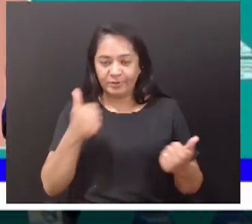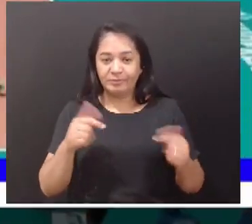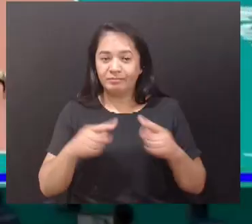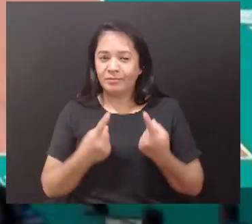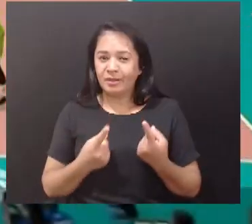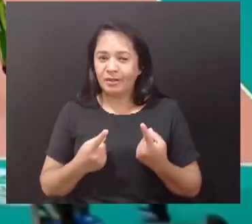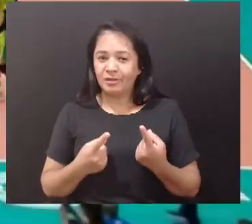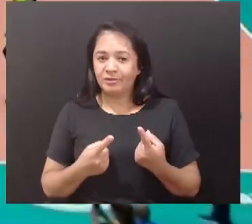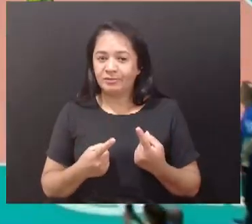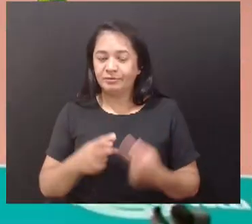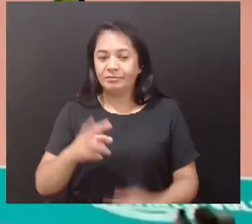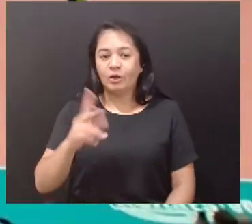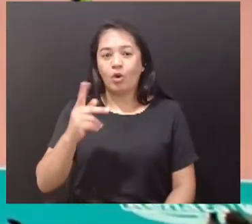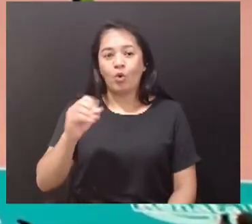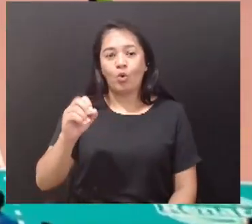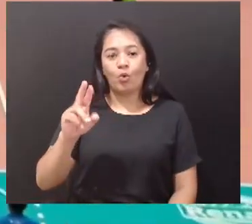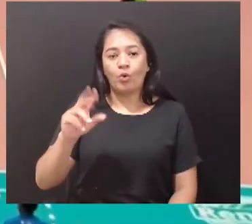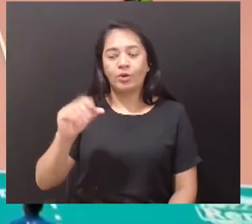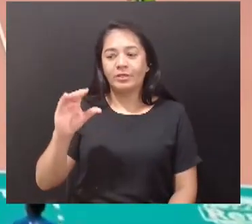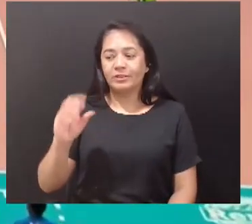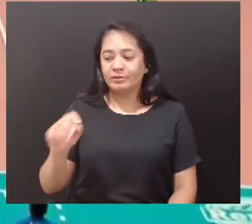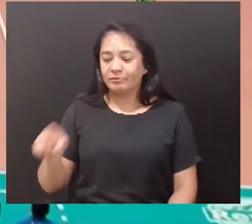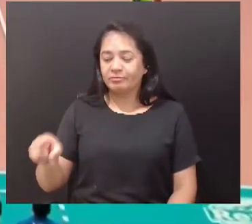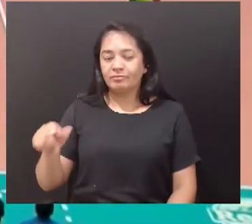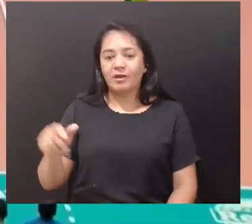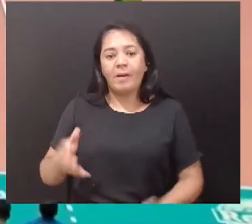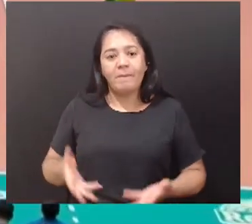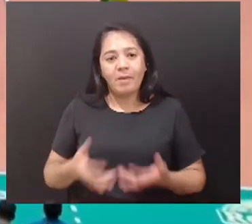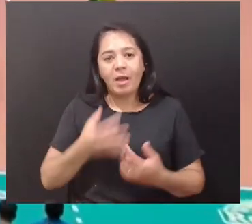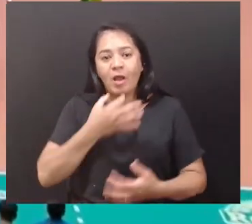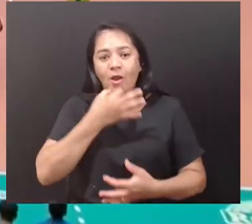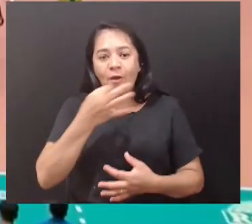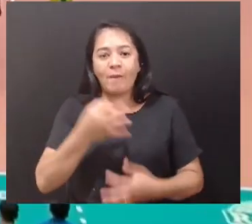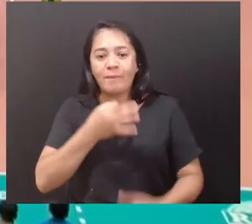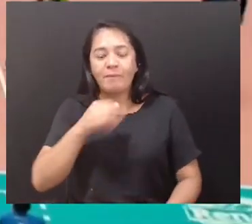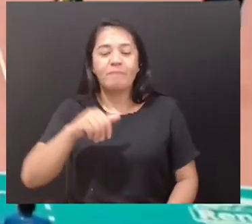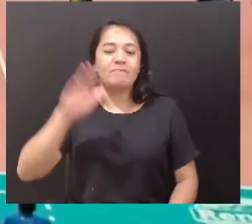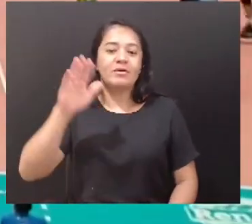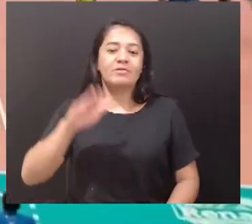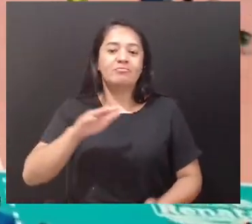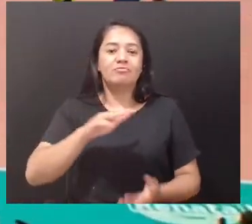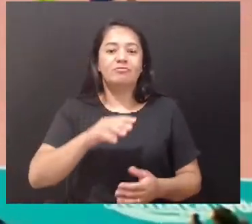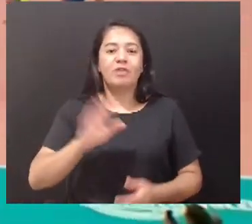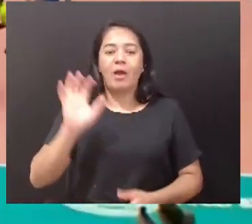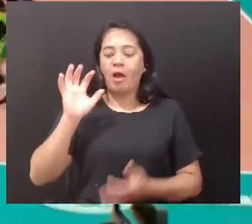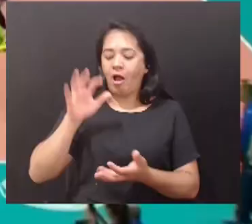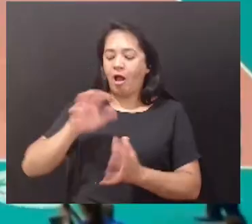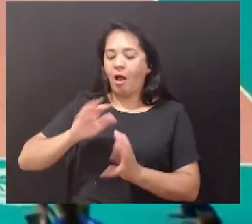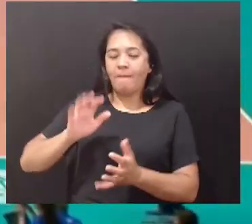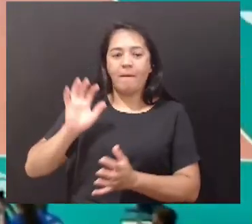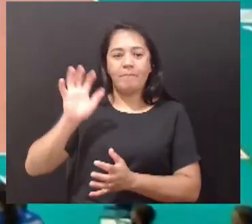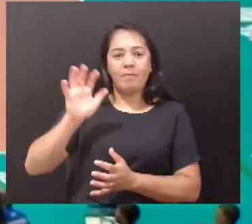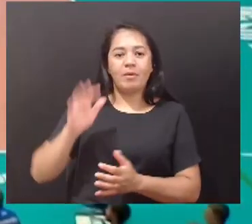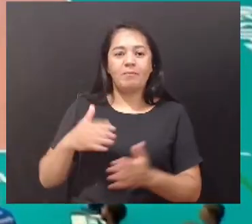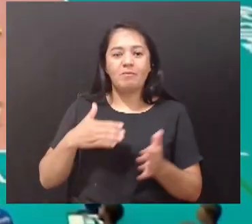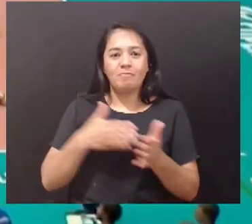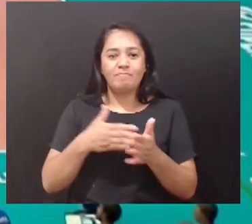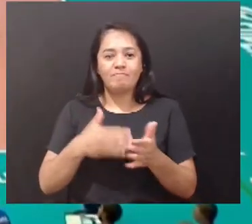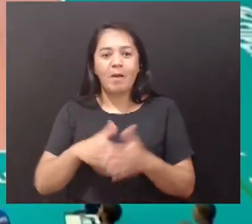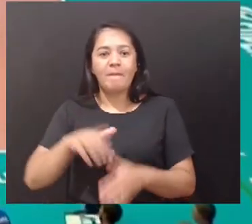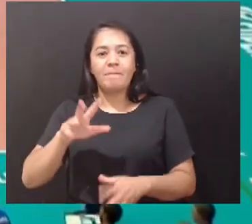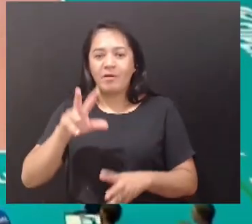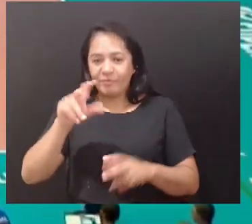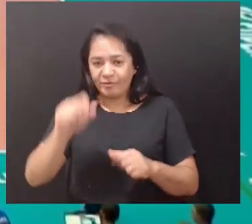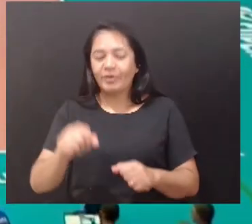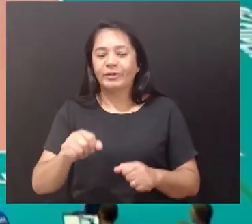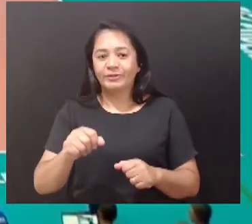optou por rodar a equipe, dando mais opções para o Bruninho distribuir a bola. Com um bloqueio mais efetivo de Maurício Borges,